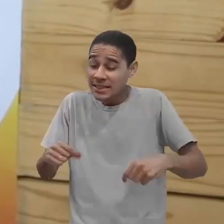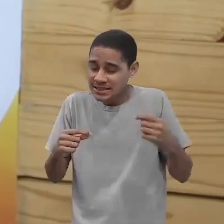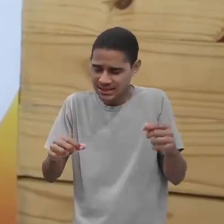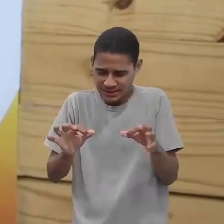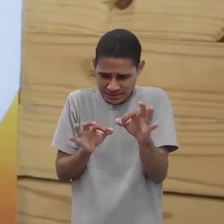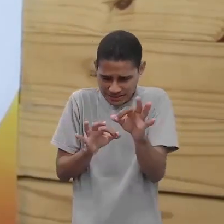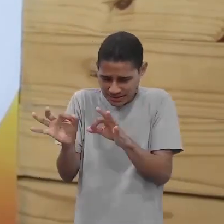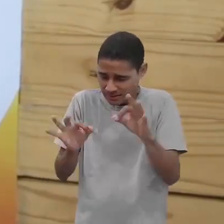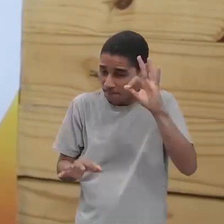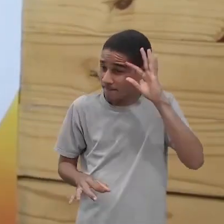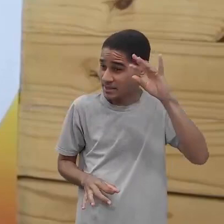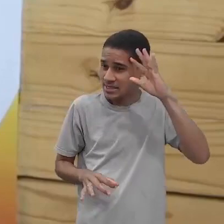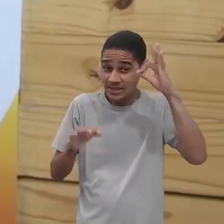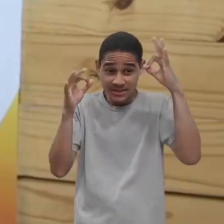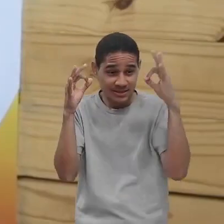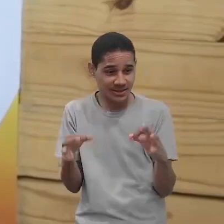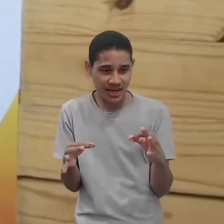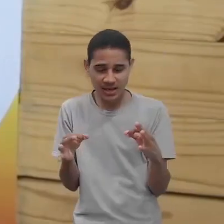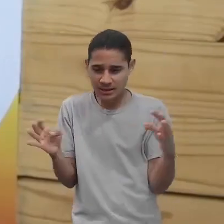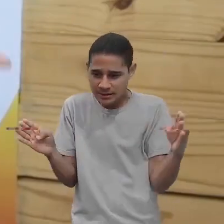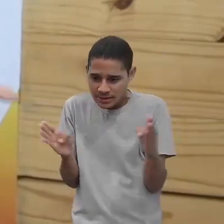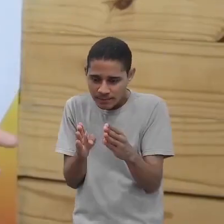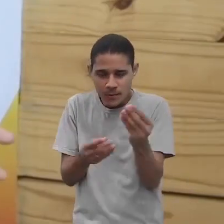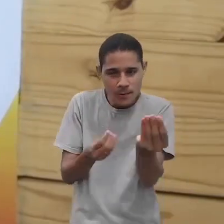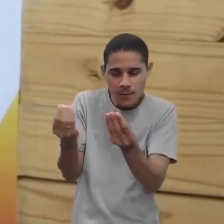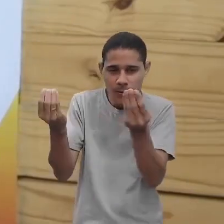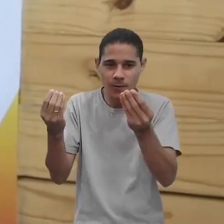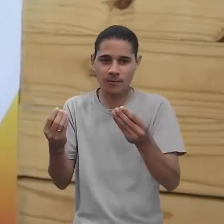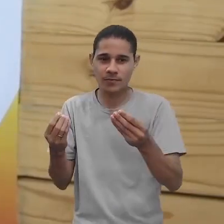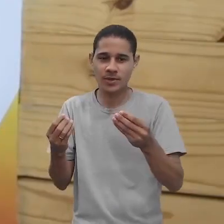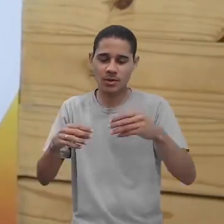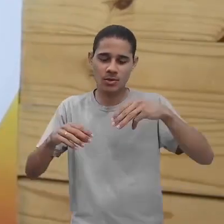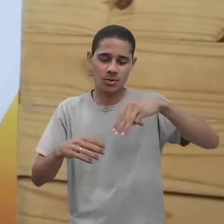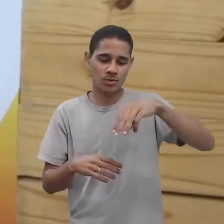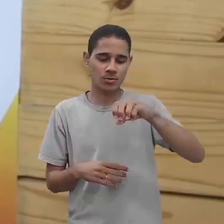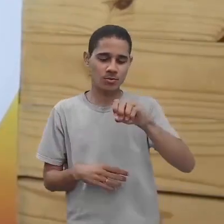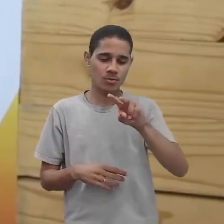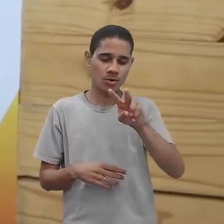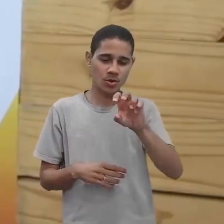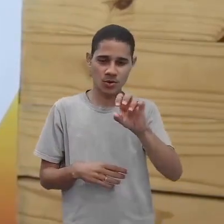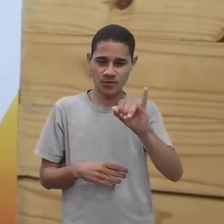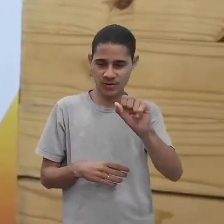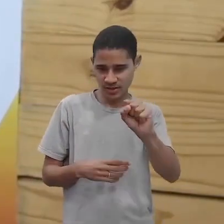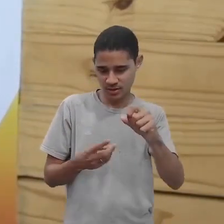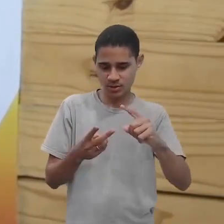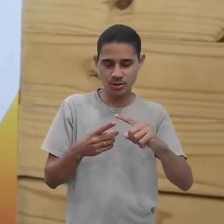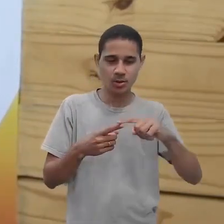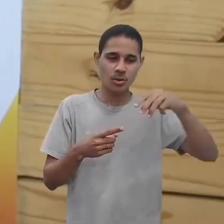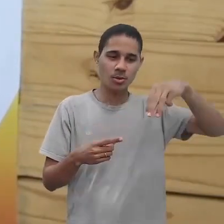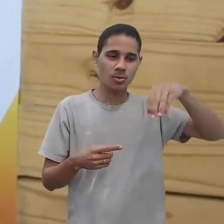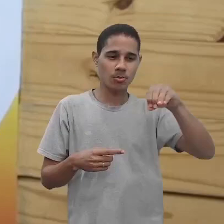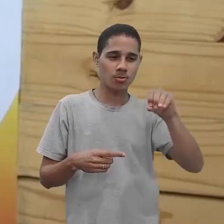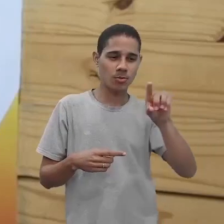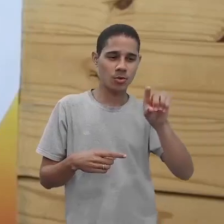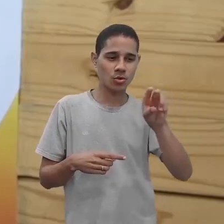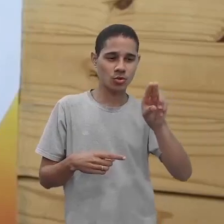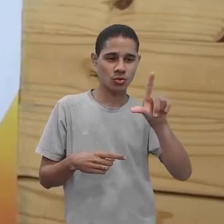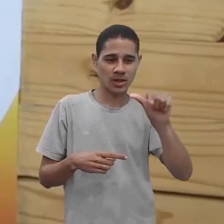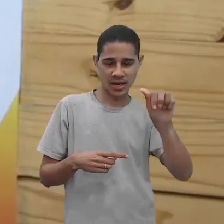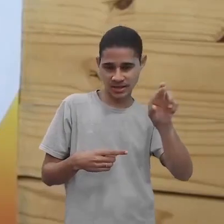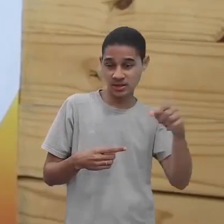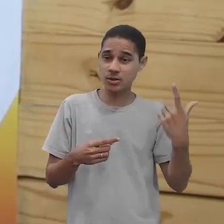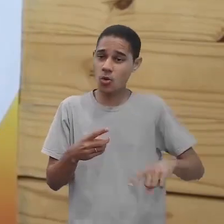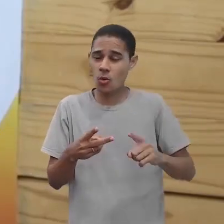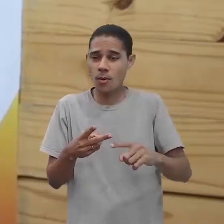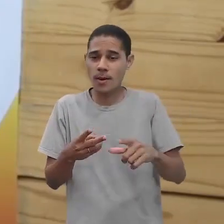milimetricamente pensado. Esses móveis, eles tanto os modulares como os móveis planejados, ele precisa realmente entender qual é